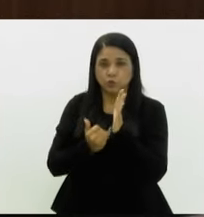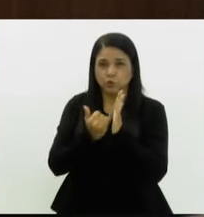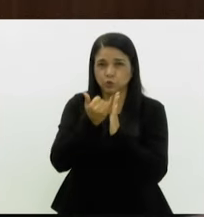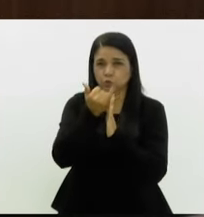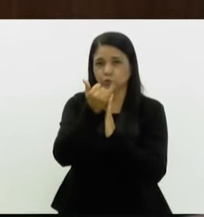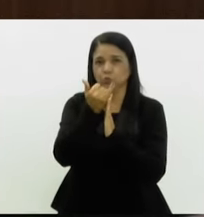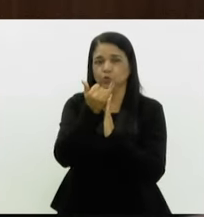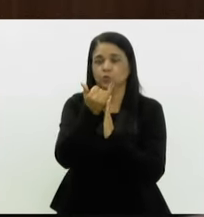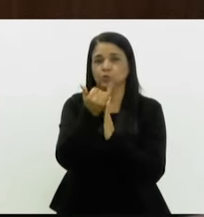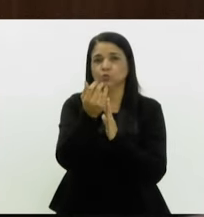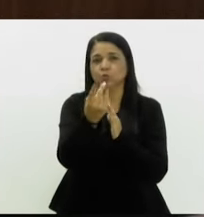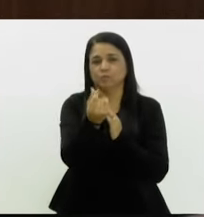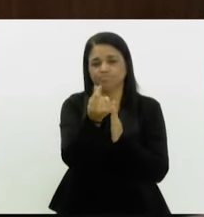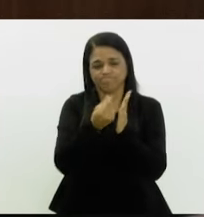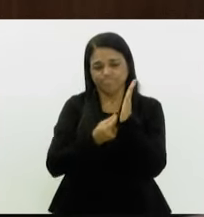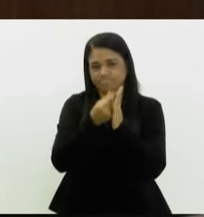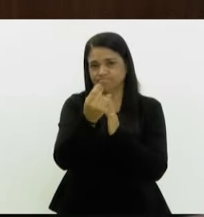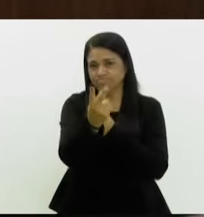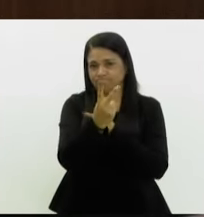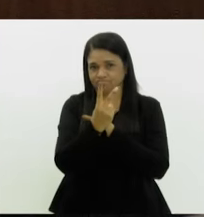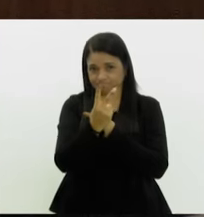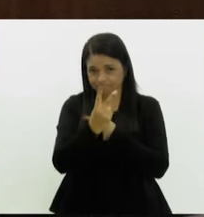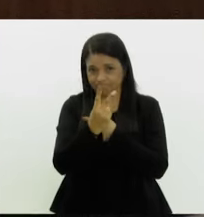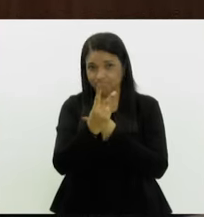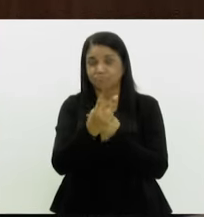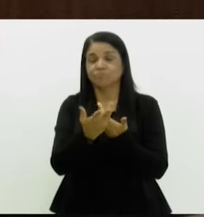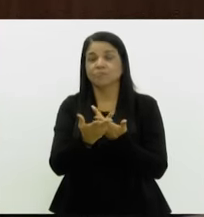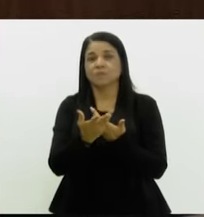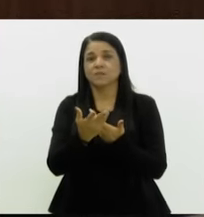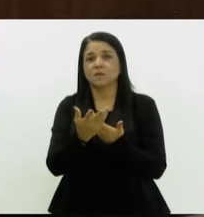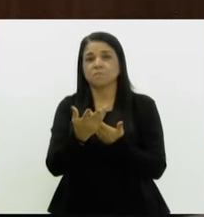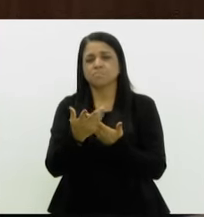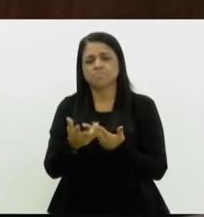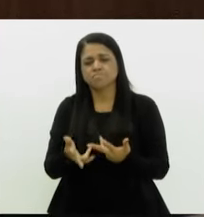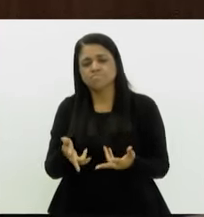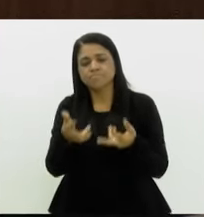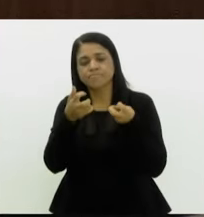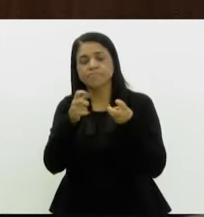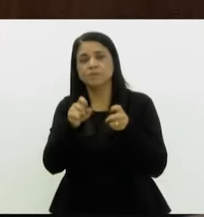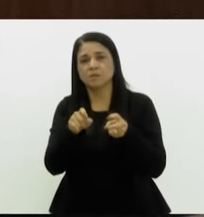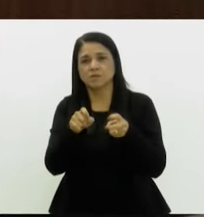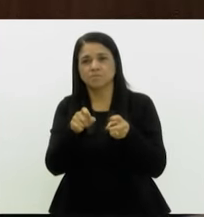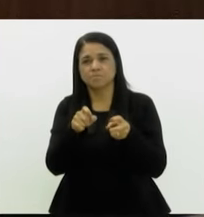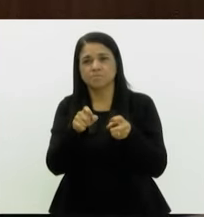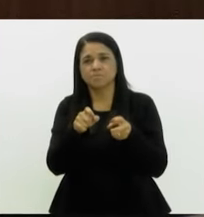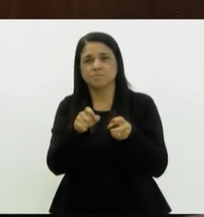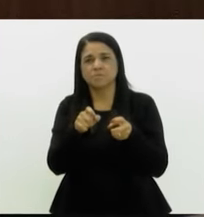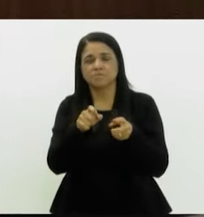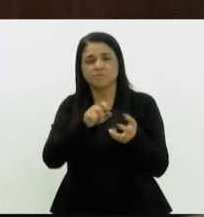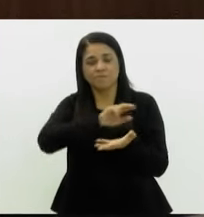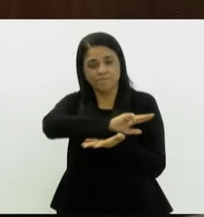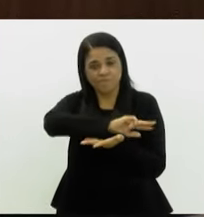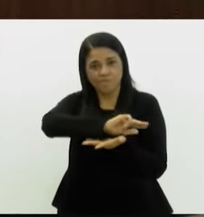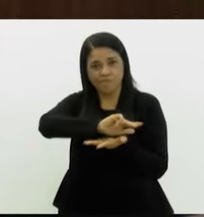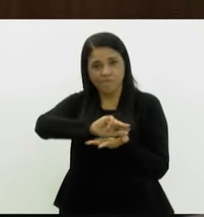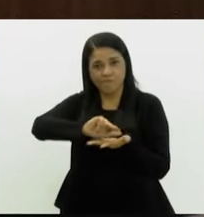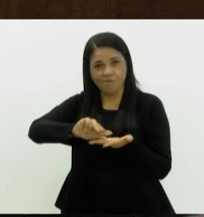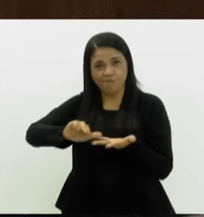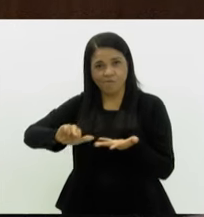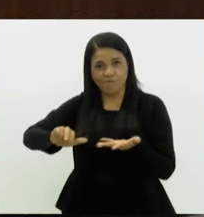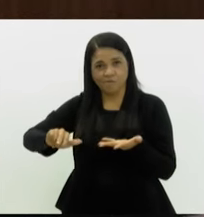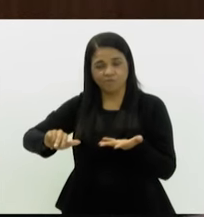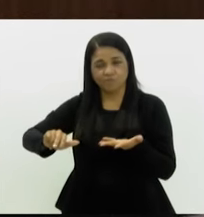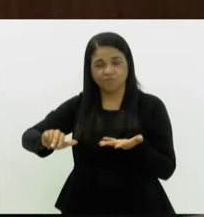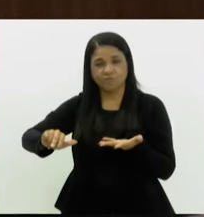desses empréstimos, visto que um grande elenco daqueles que recorrem a